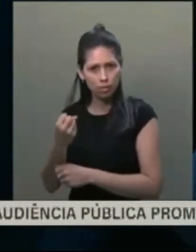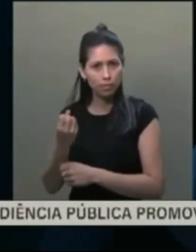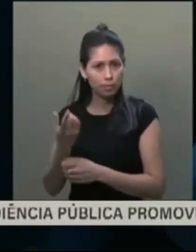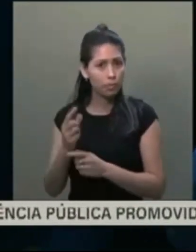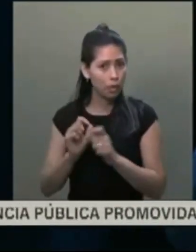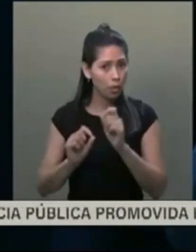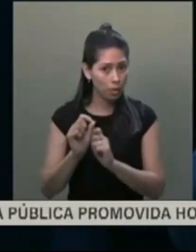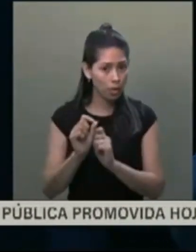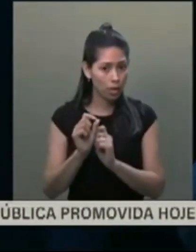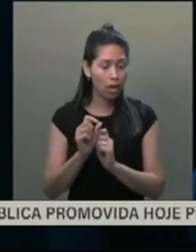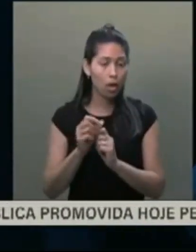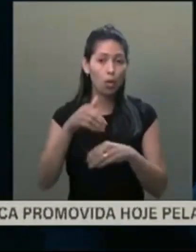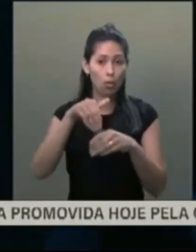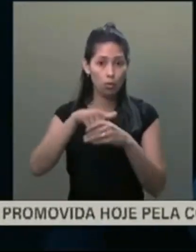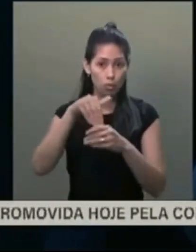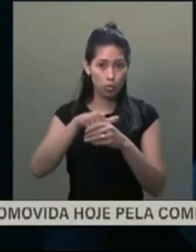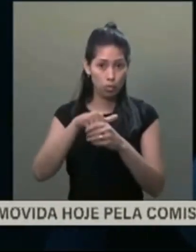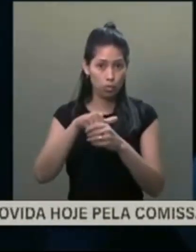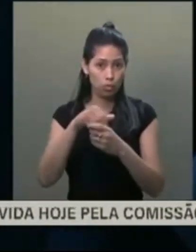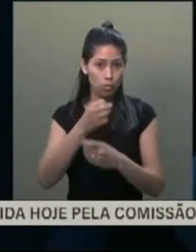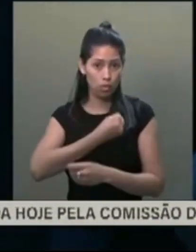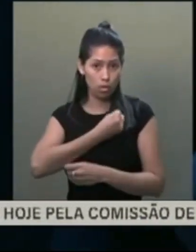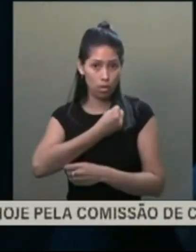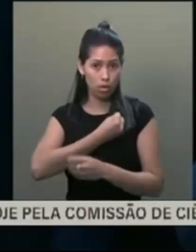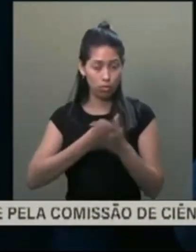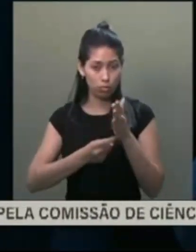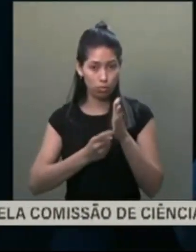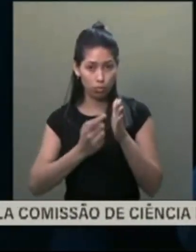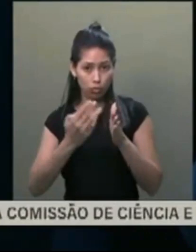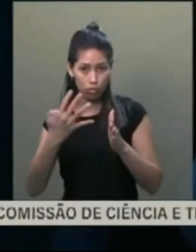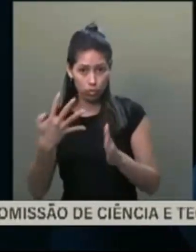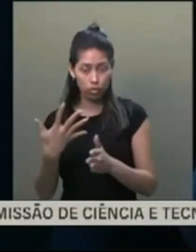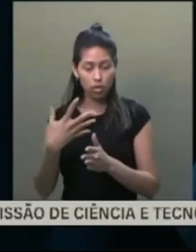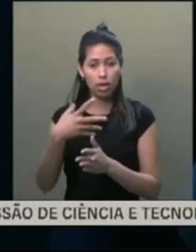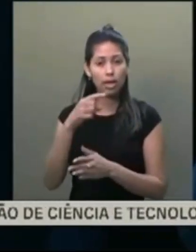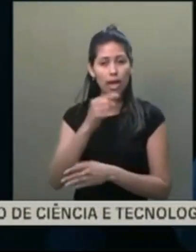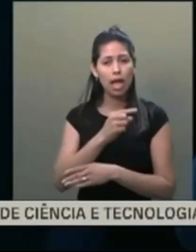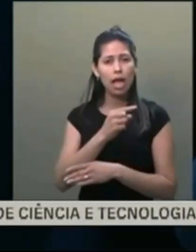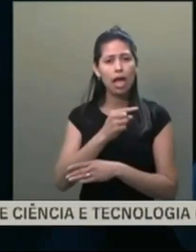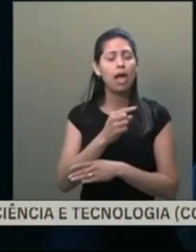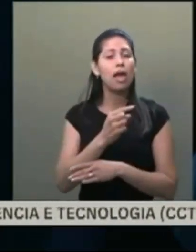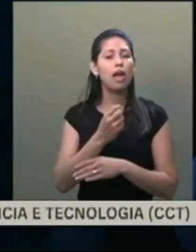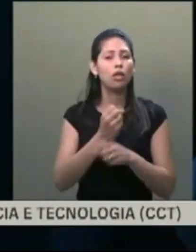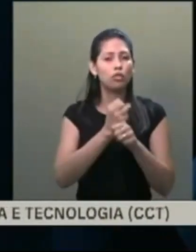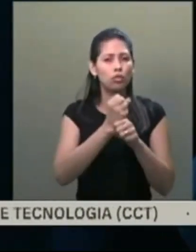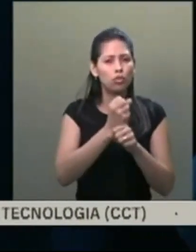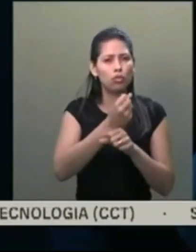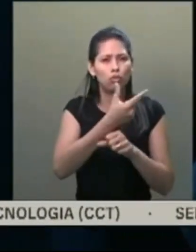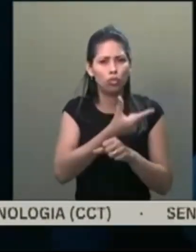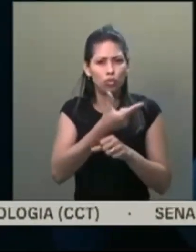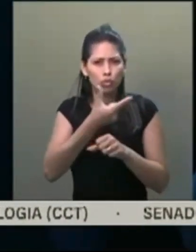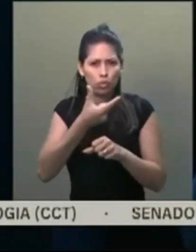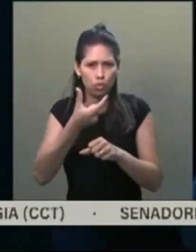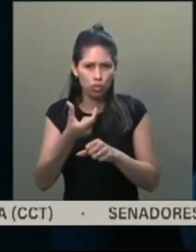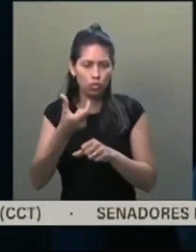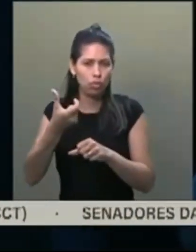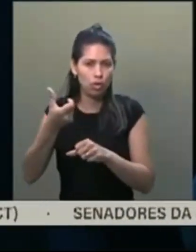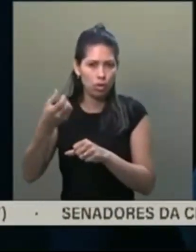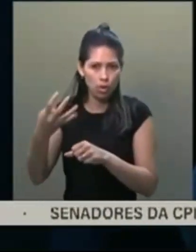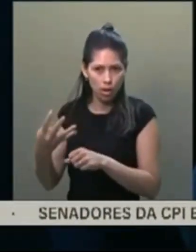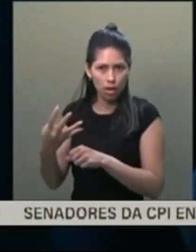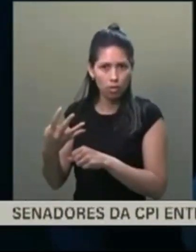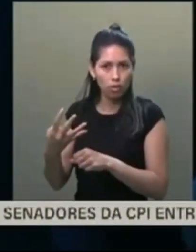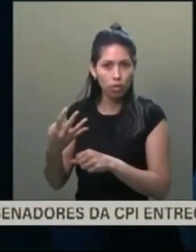é o número da urna de Içara, Santa Catarina, eleição de 2014,